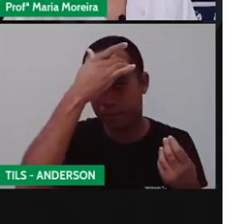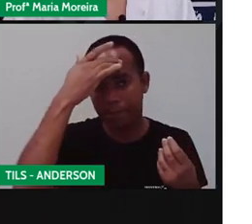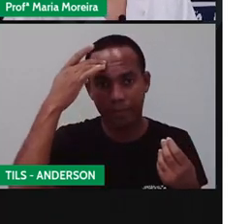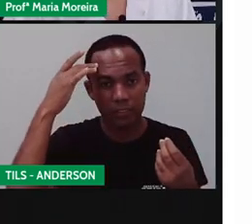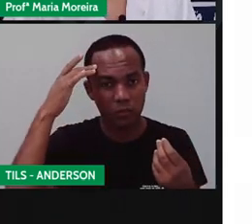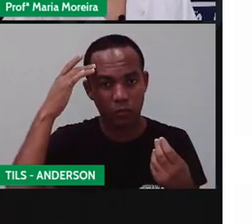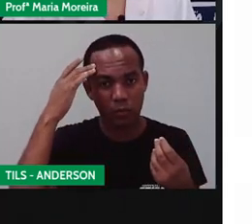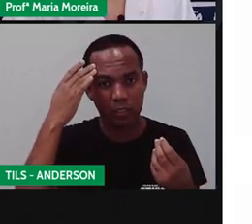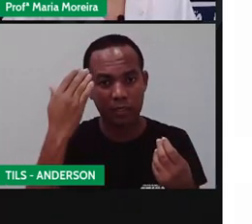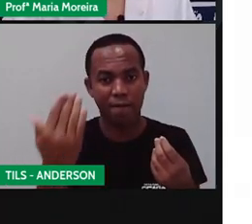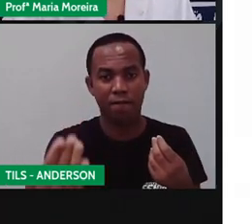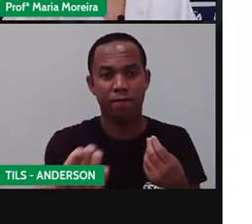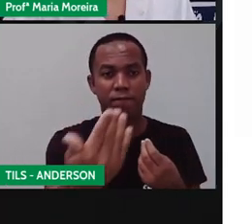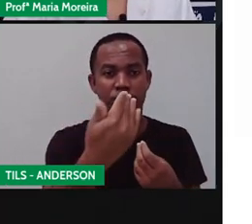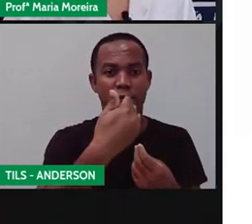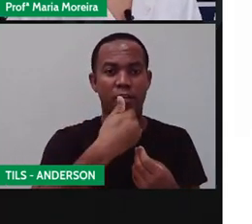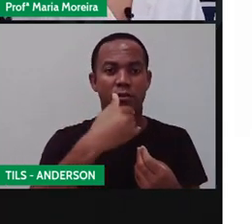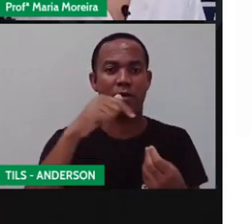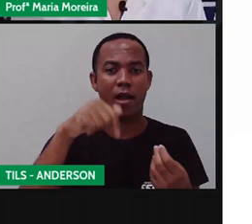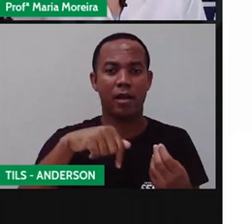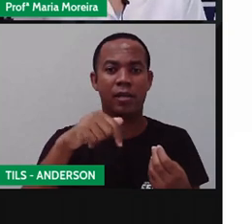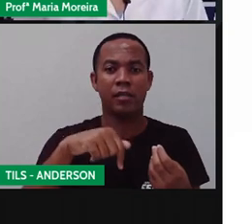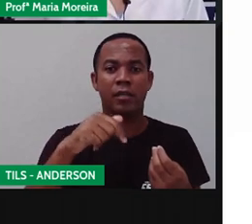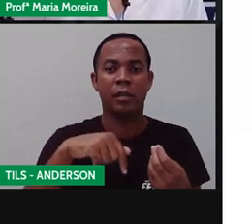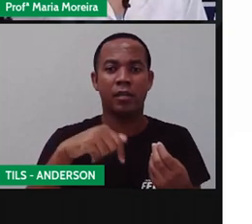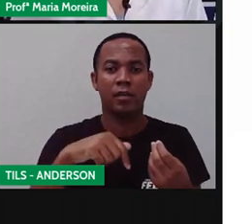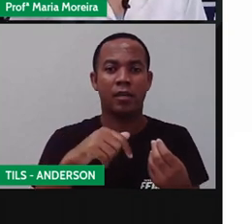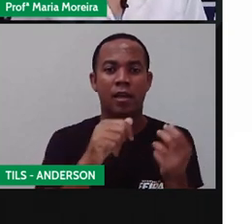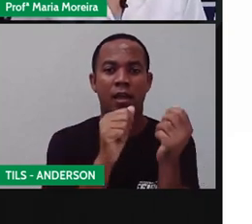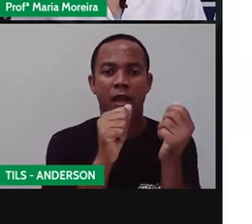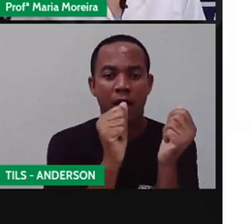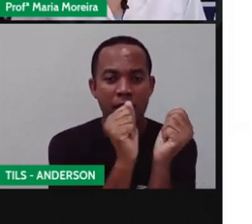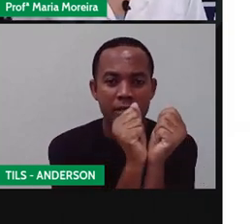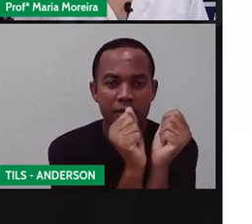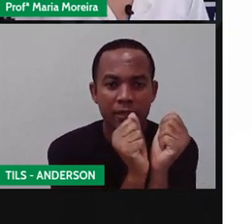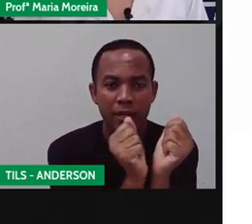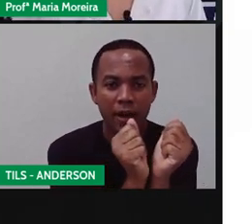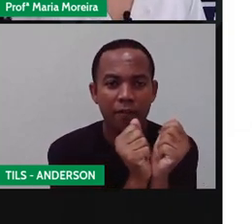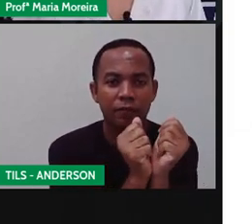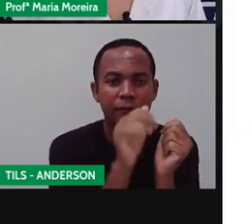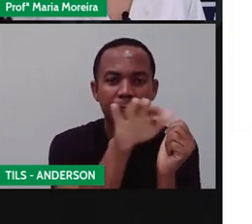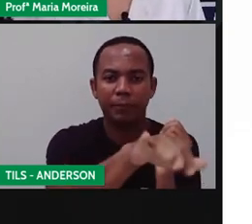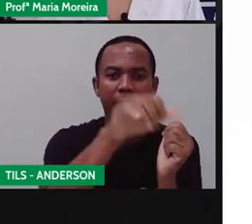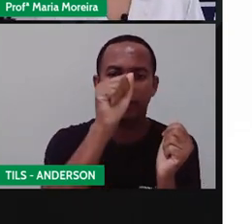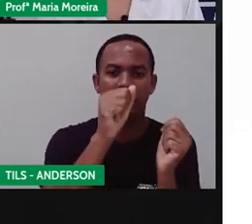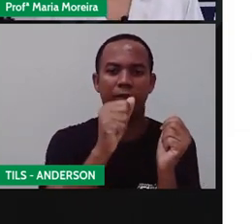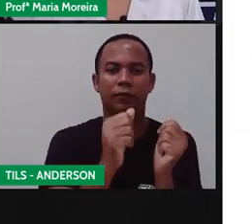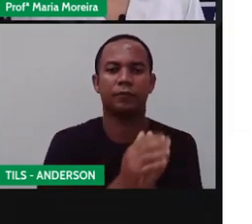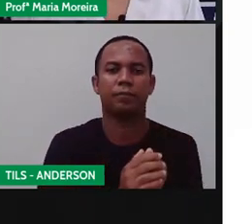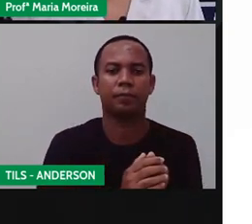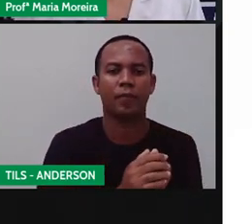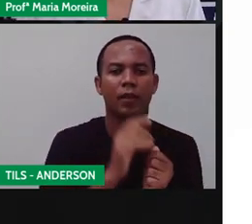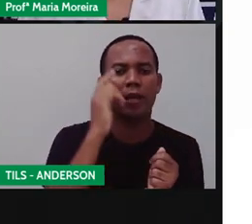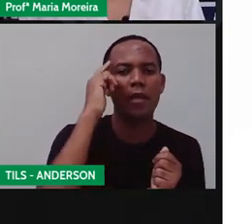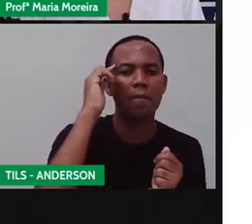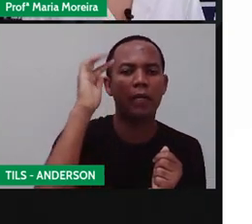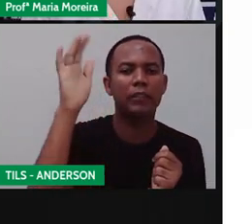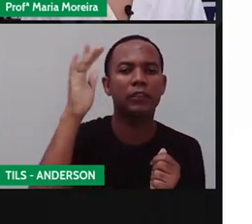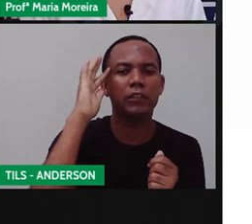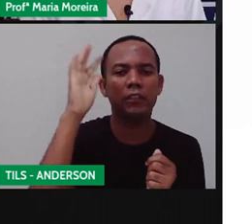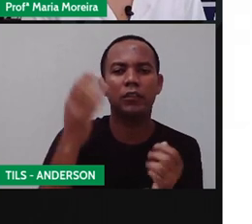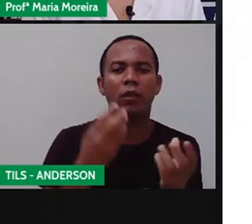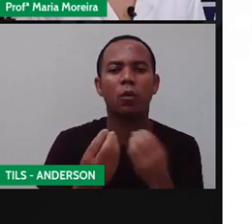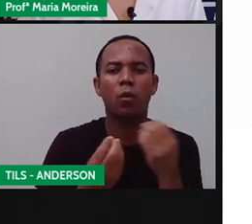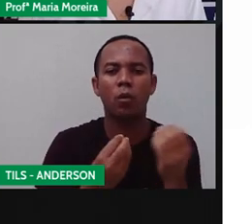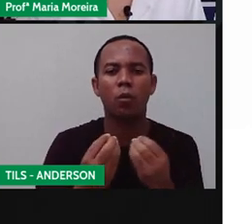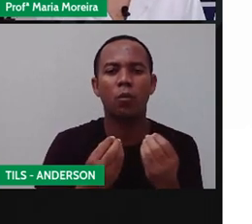mais de 4 milhões de africanos capturados nos seus países de origem, certo? Então imagine aí, 4 milhões